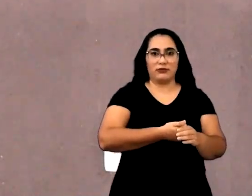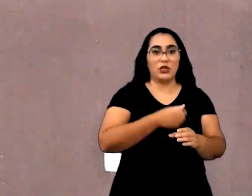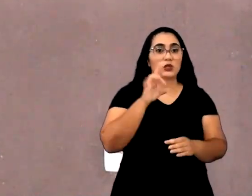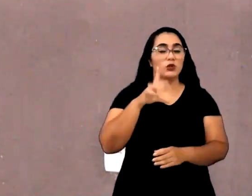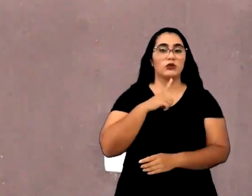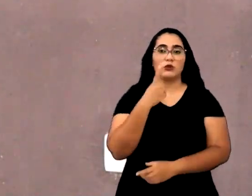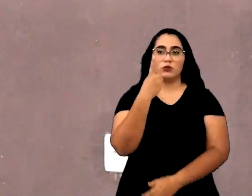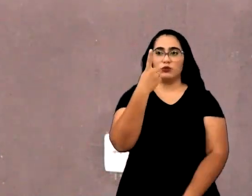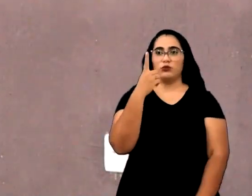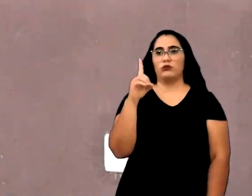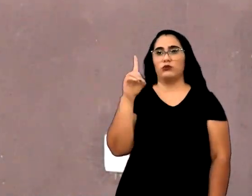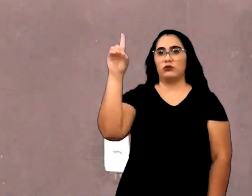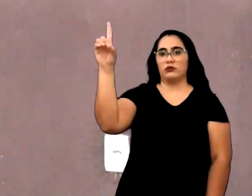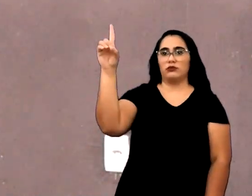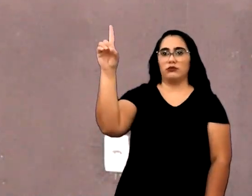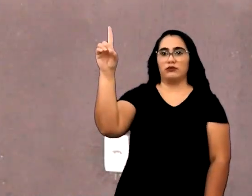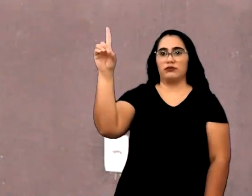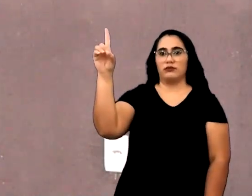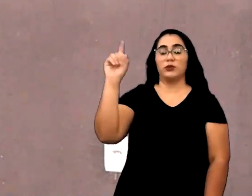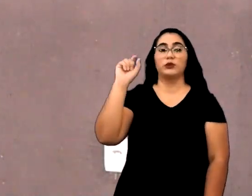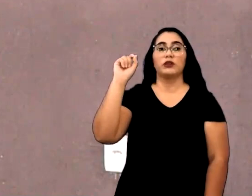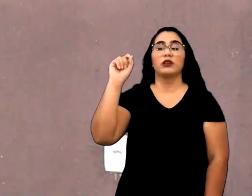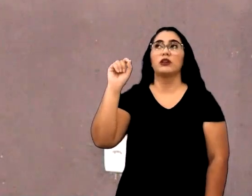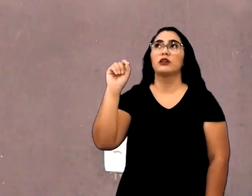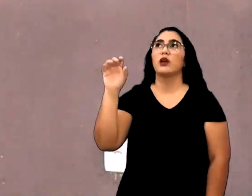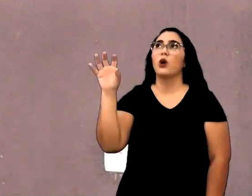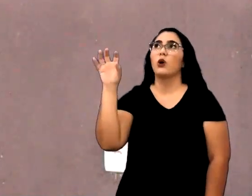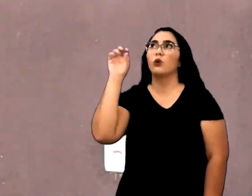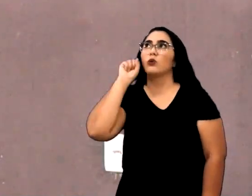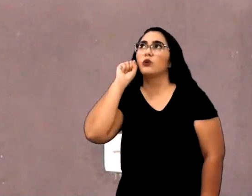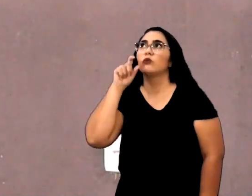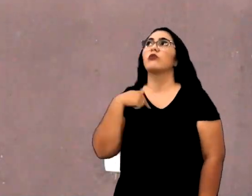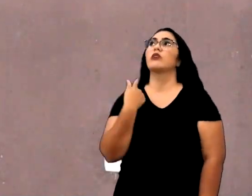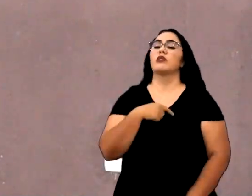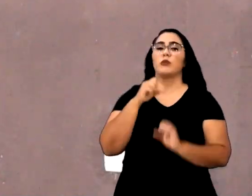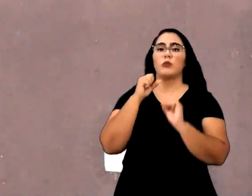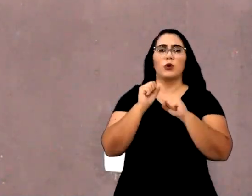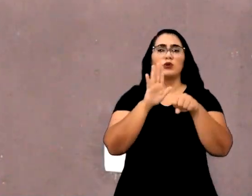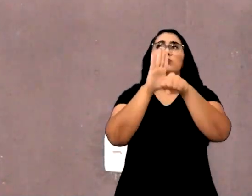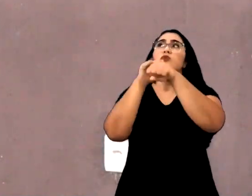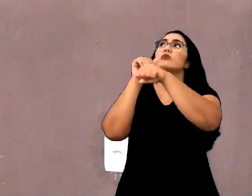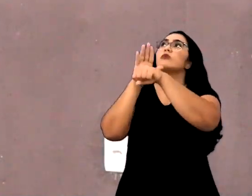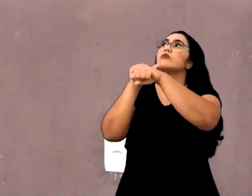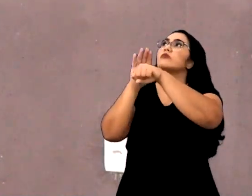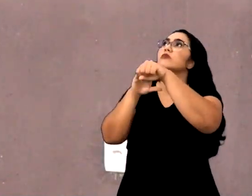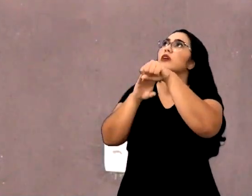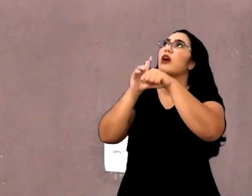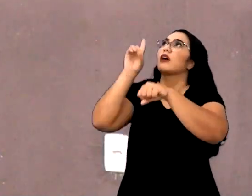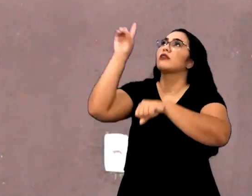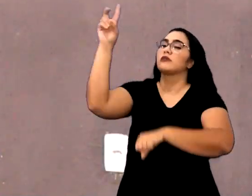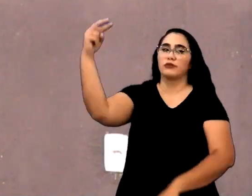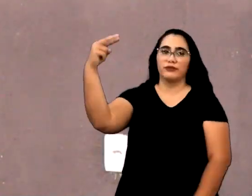Só há um Deus em que nos ouve e que nós podemos chamar por ele.